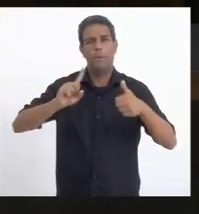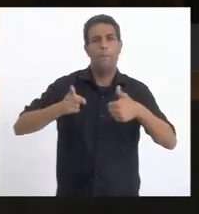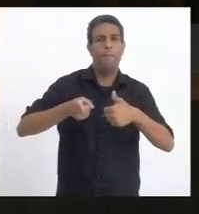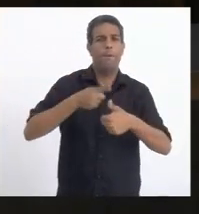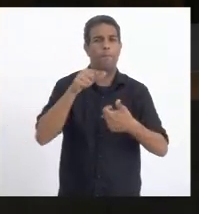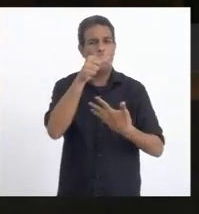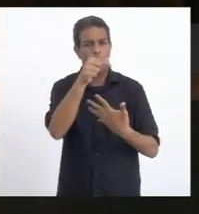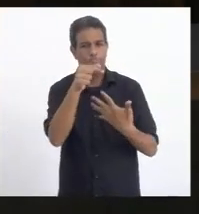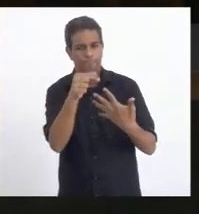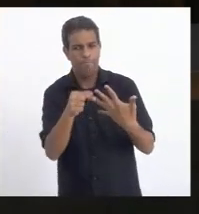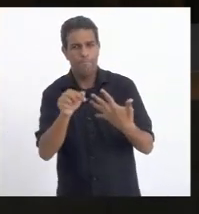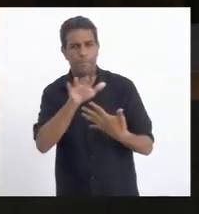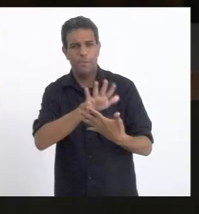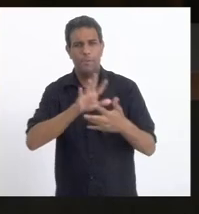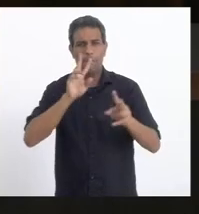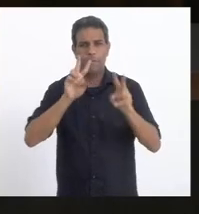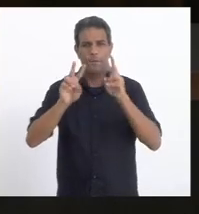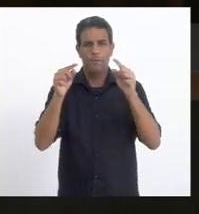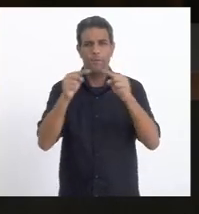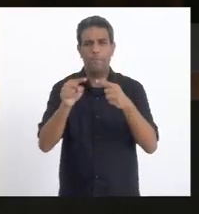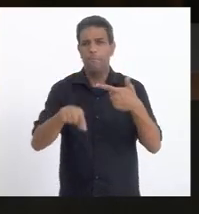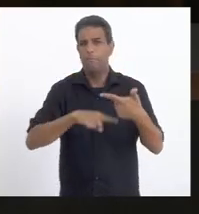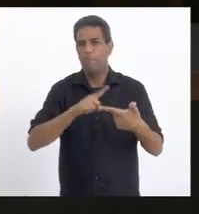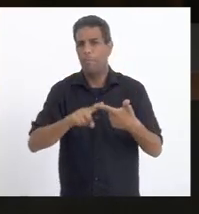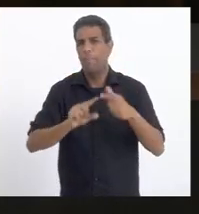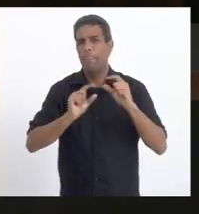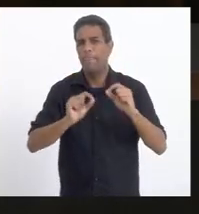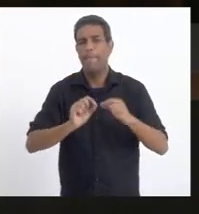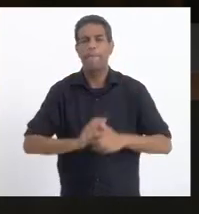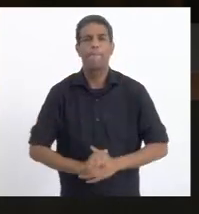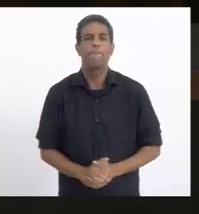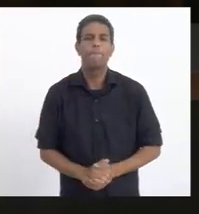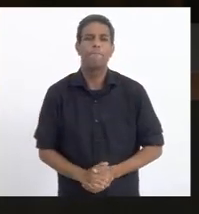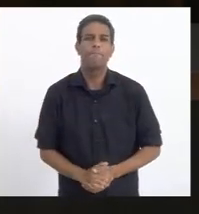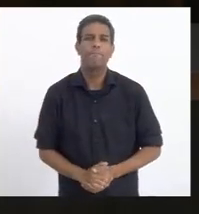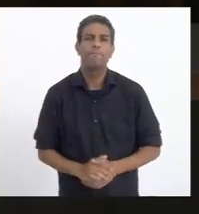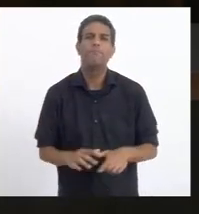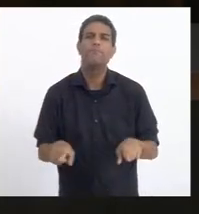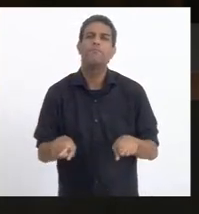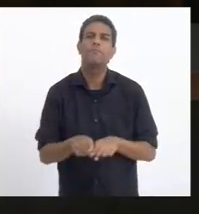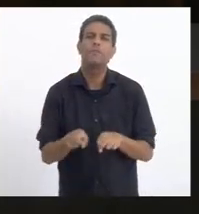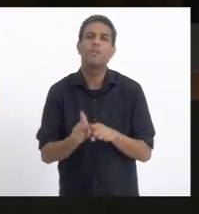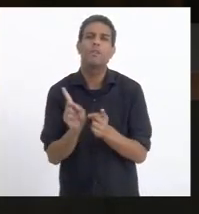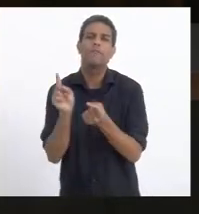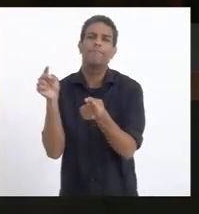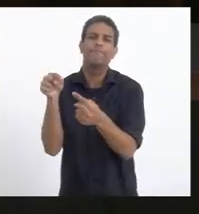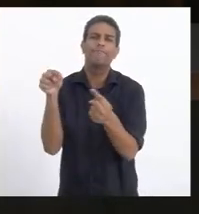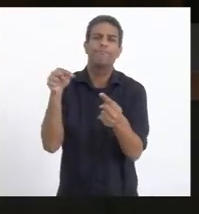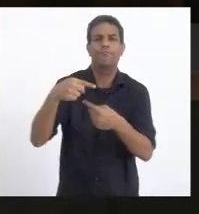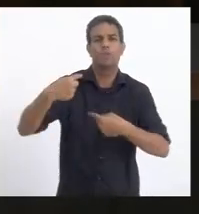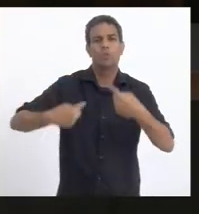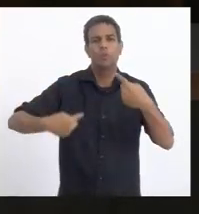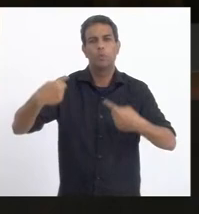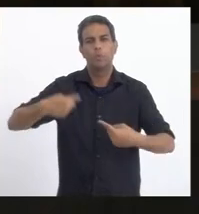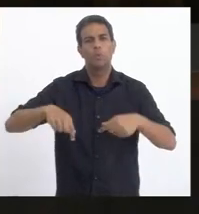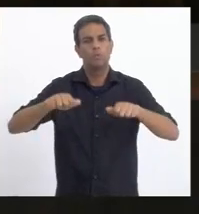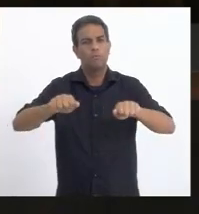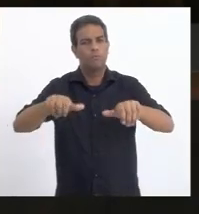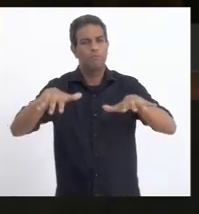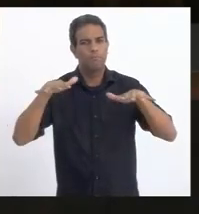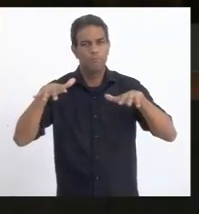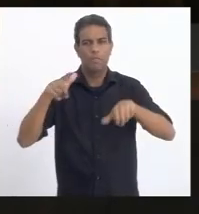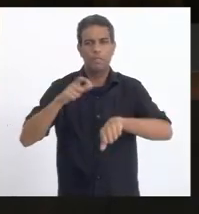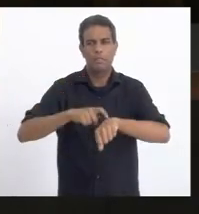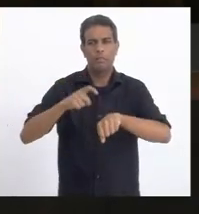primeira observação a segunda observação foi aquela objeto de debate no